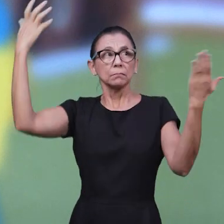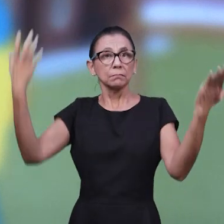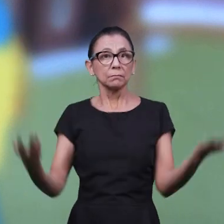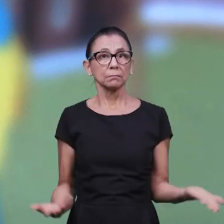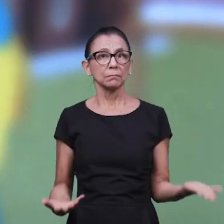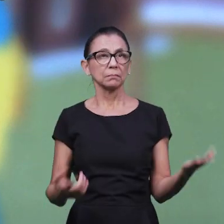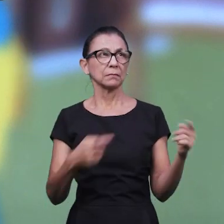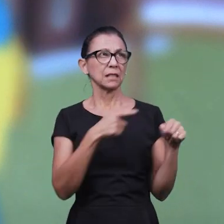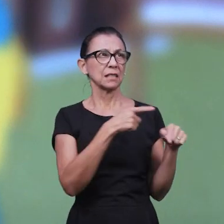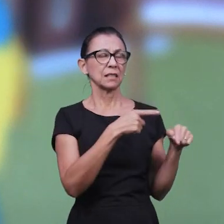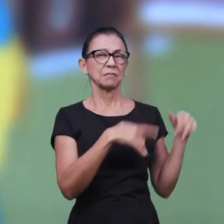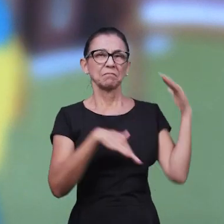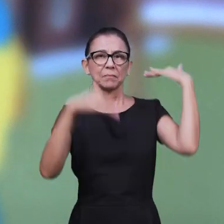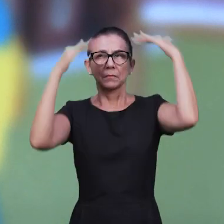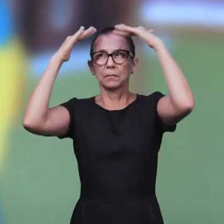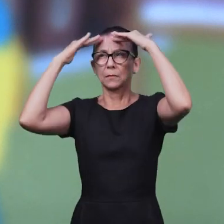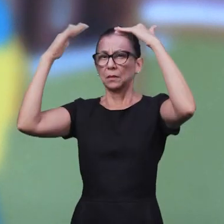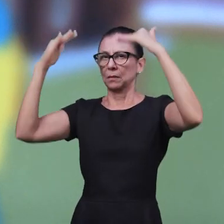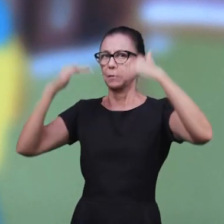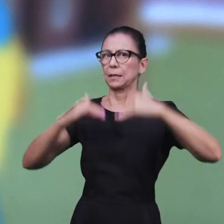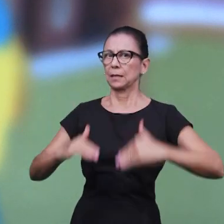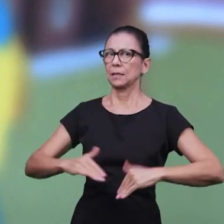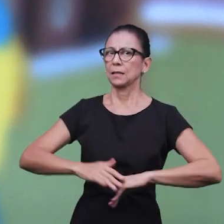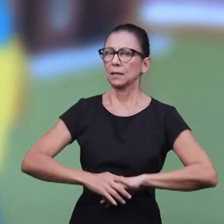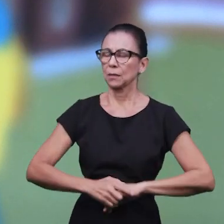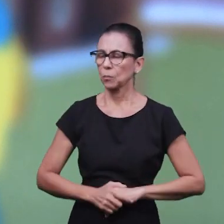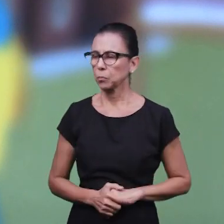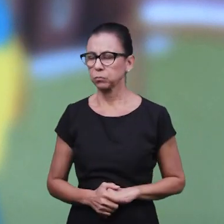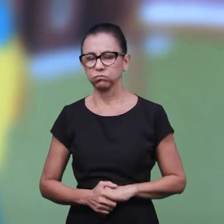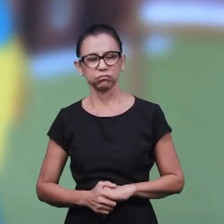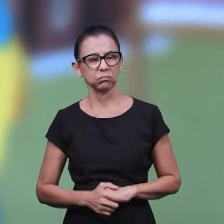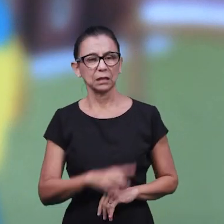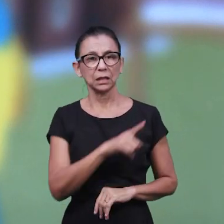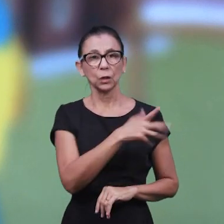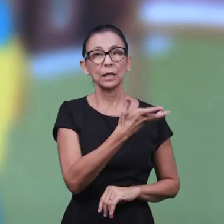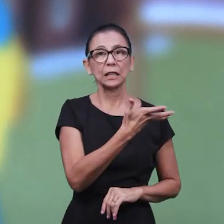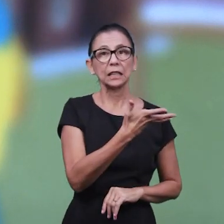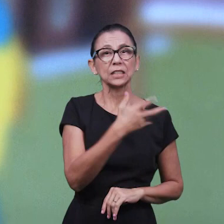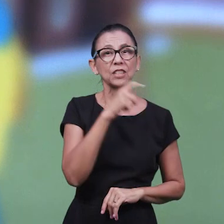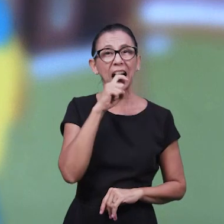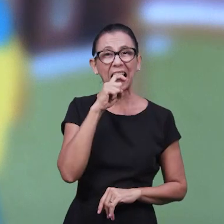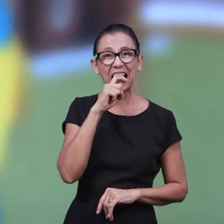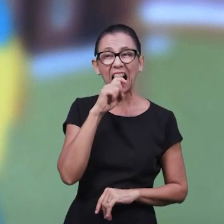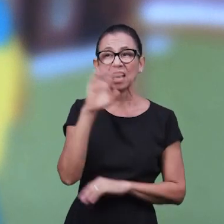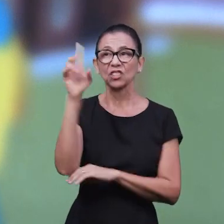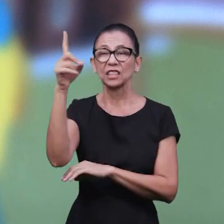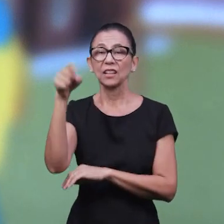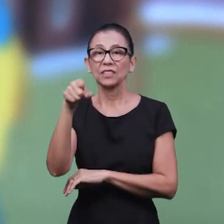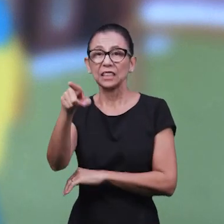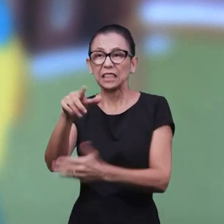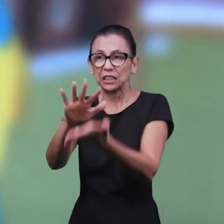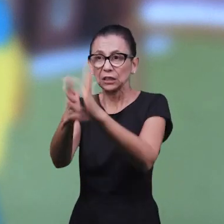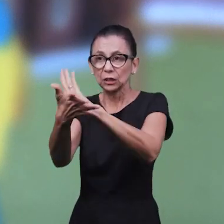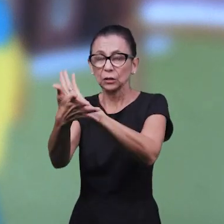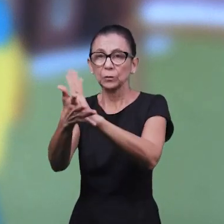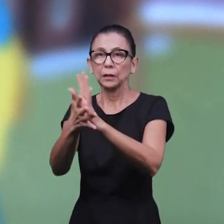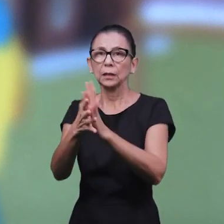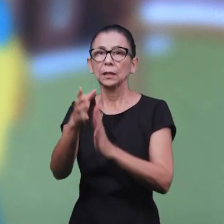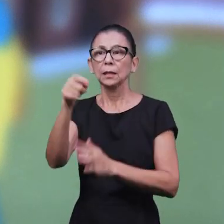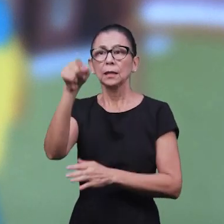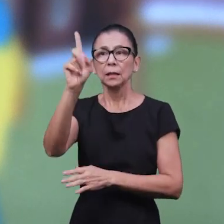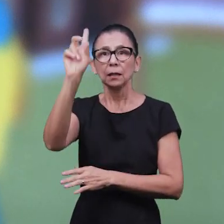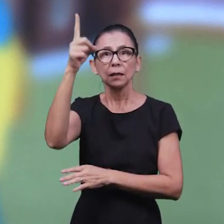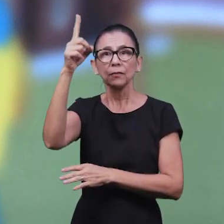não obedecia mais ao Senhor. Por causa disso, queria destruir Davi, que era obediente a Deus.